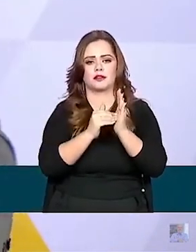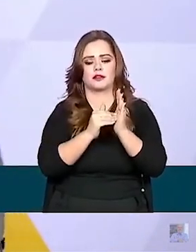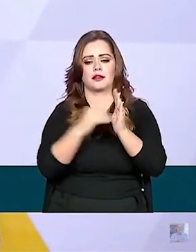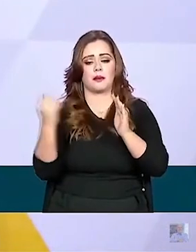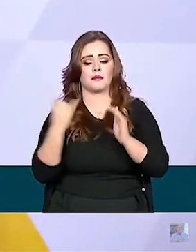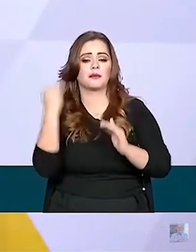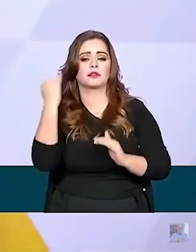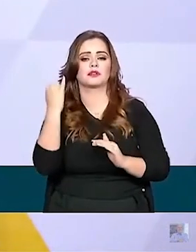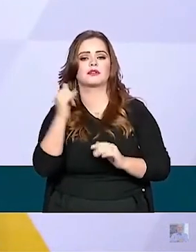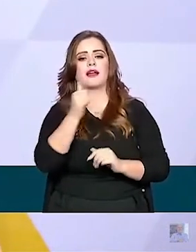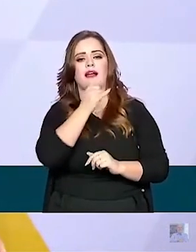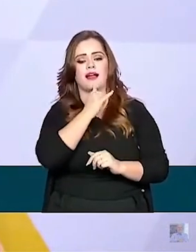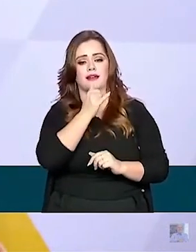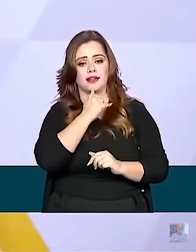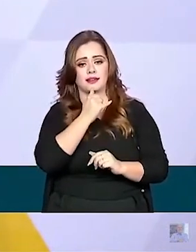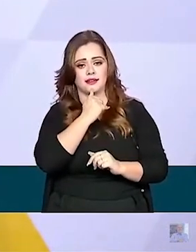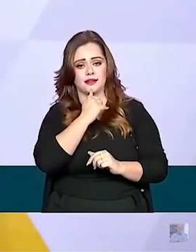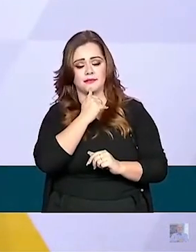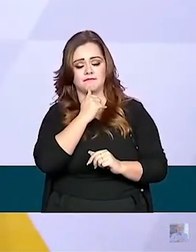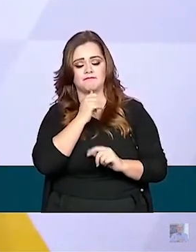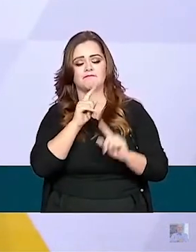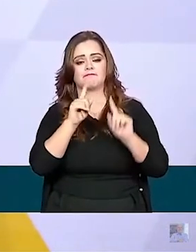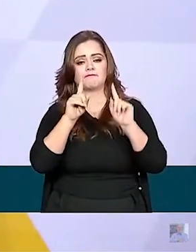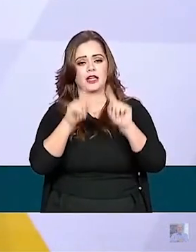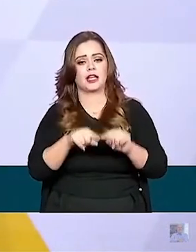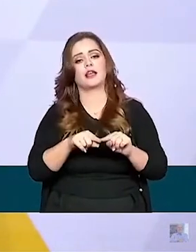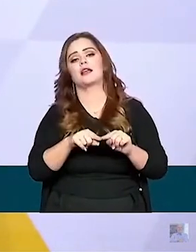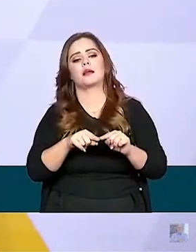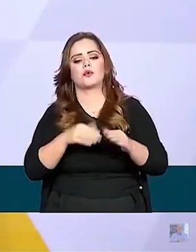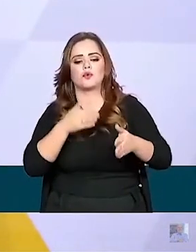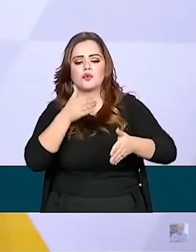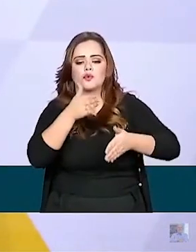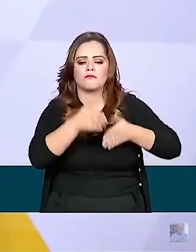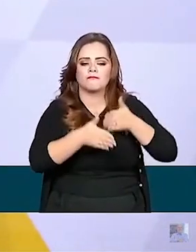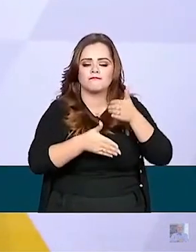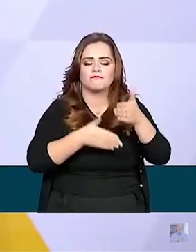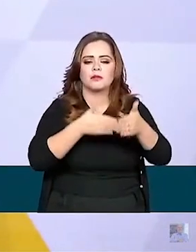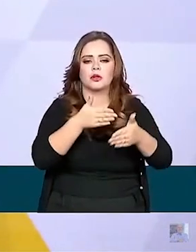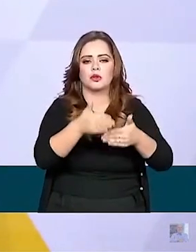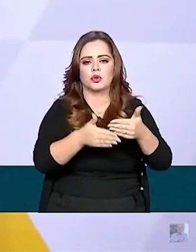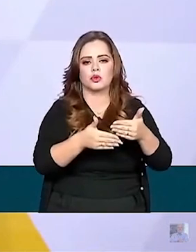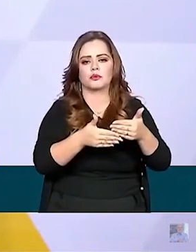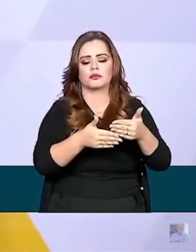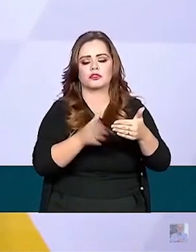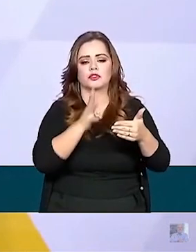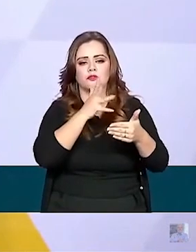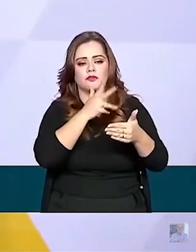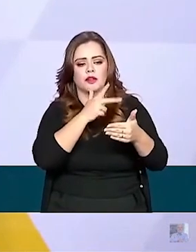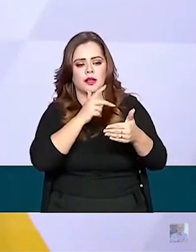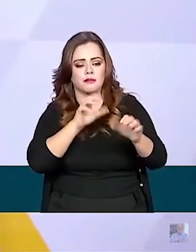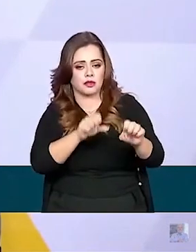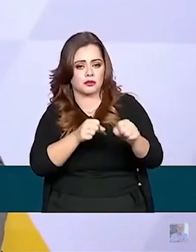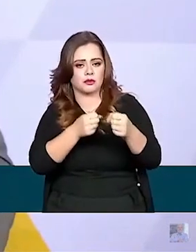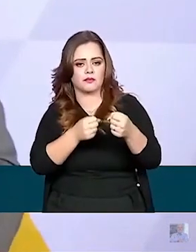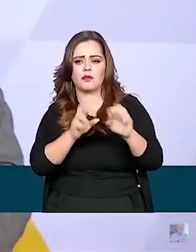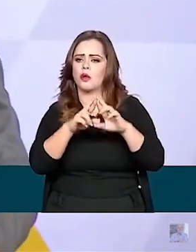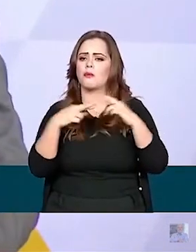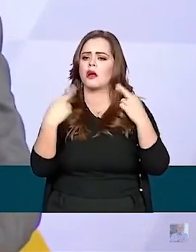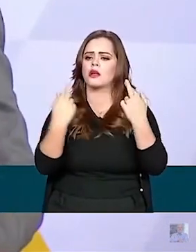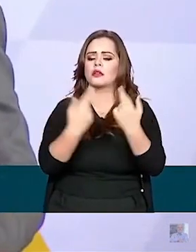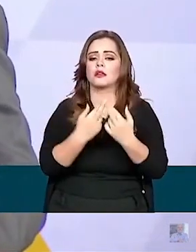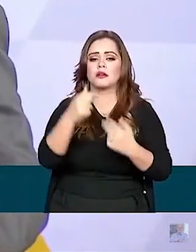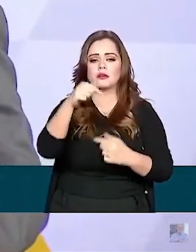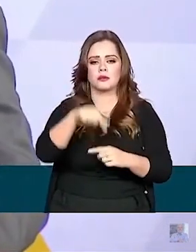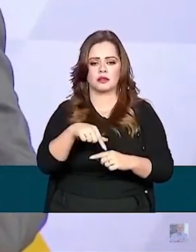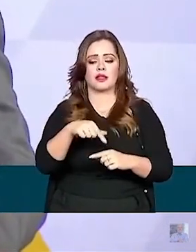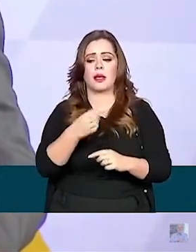ainda está engatinhando para que a gente possa conquistar. Uma reunião como essa